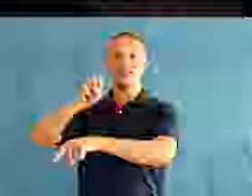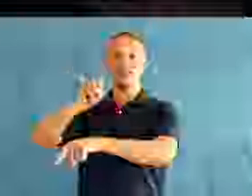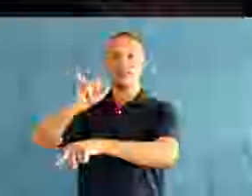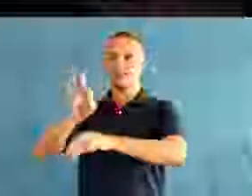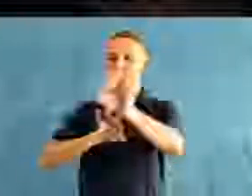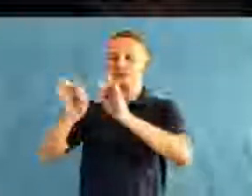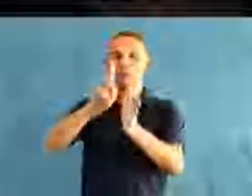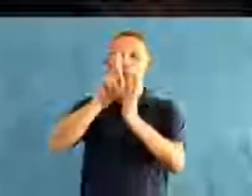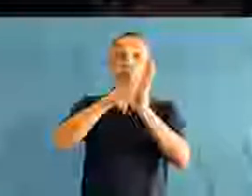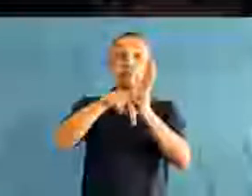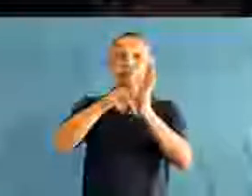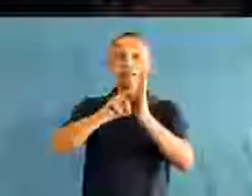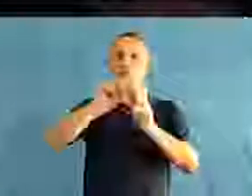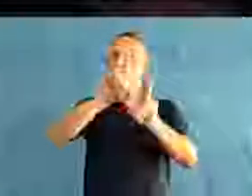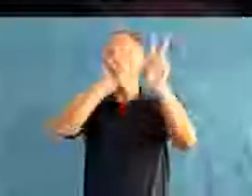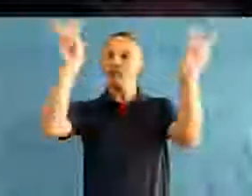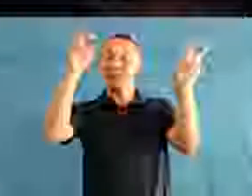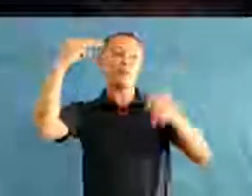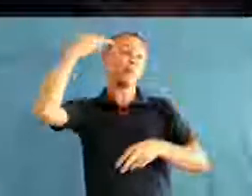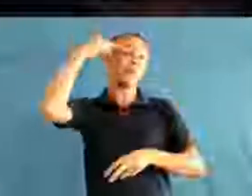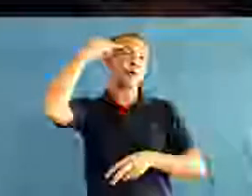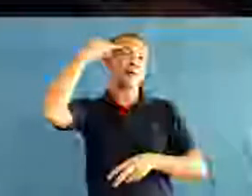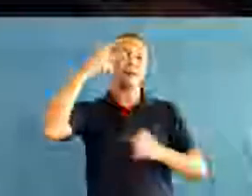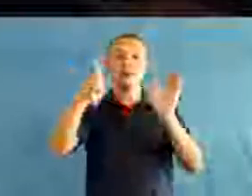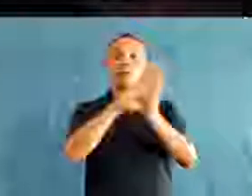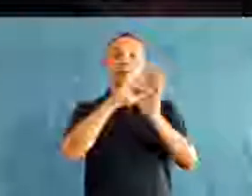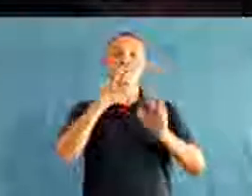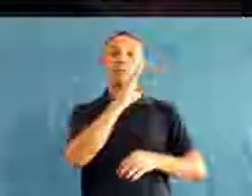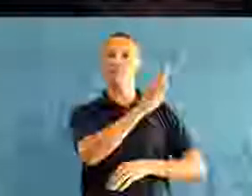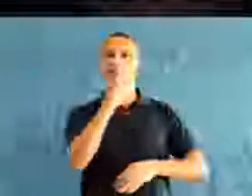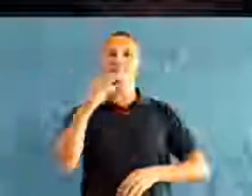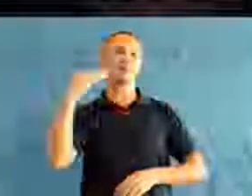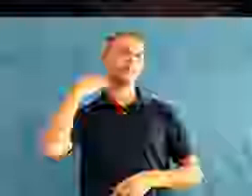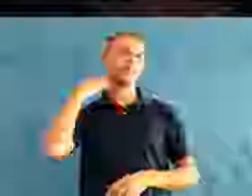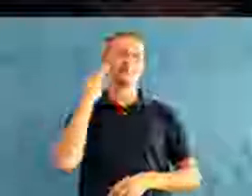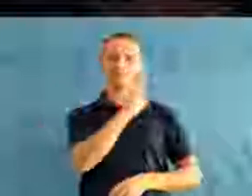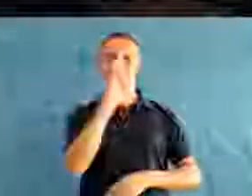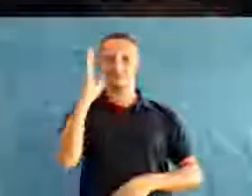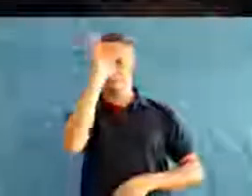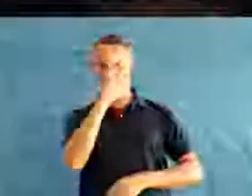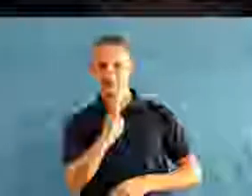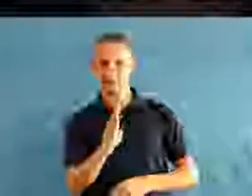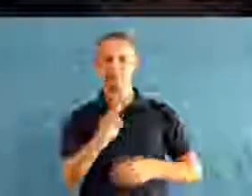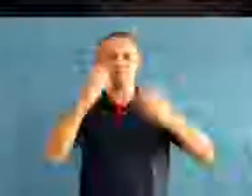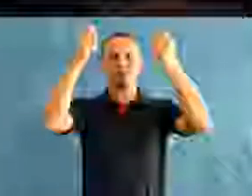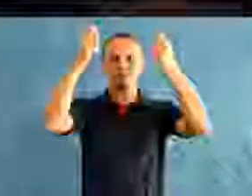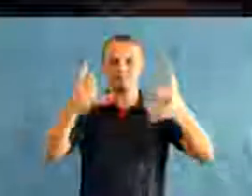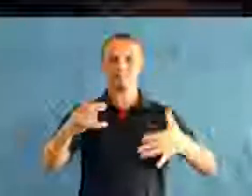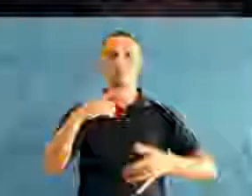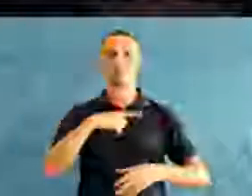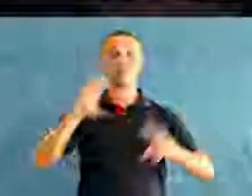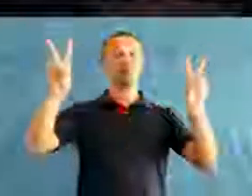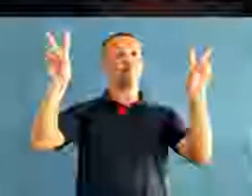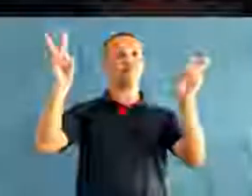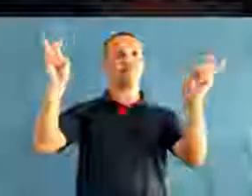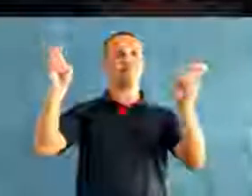do Brasil, e o título que lhe deram, eu trouxe um dos exemplares publicados na ocasião, e o título que